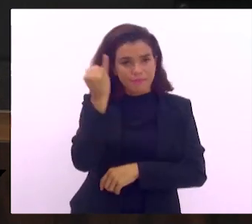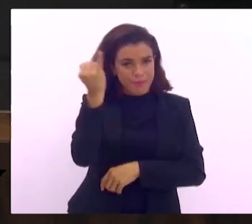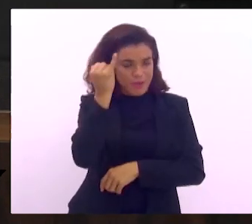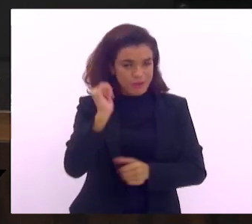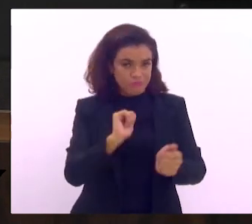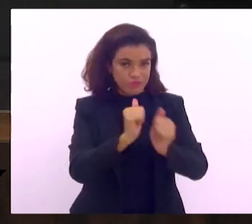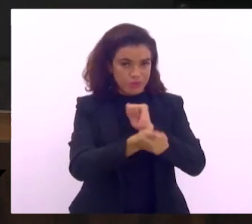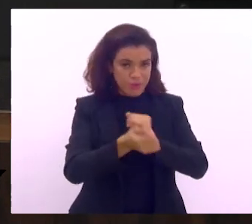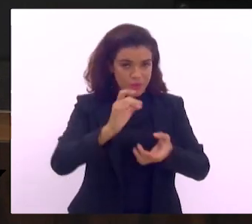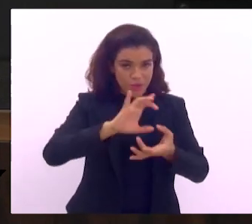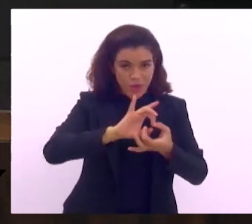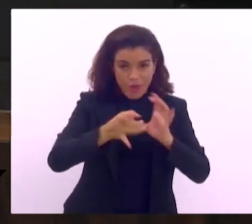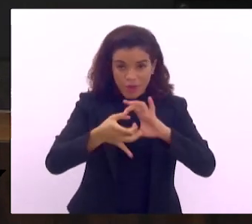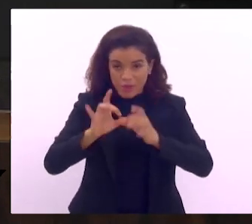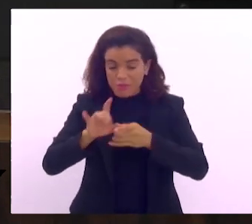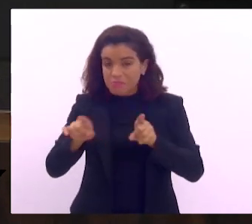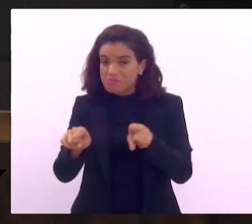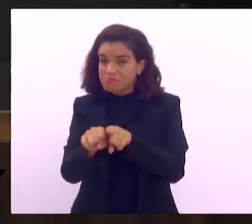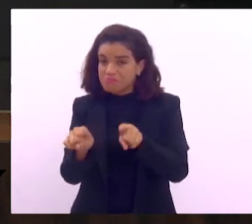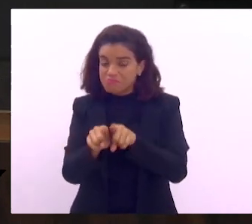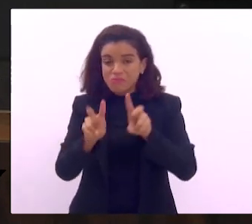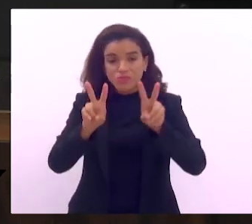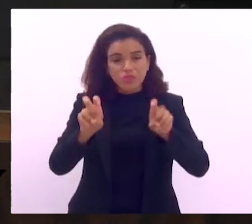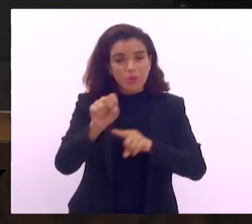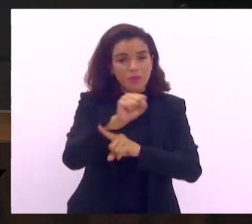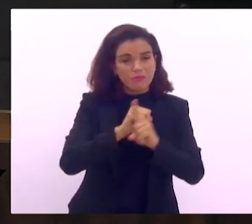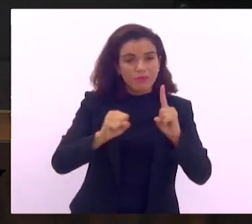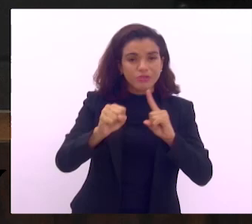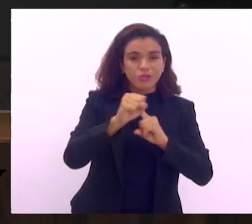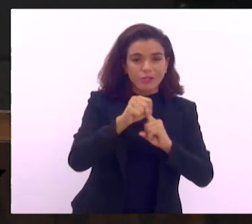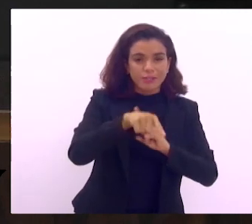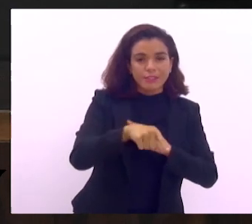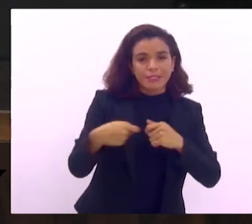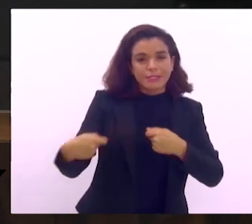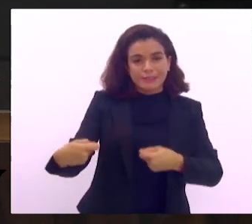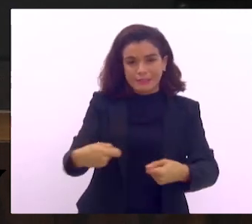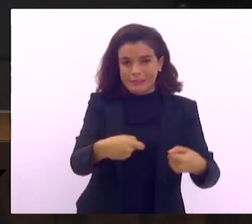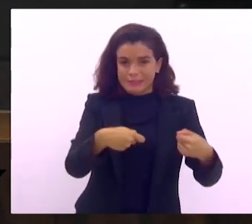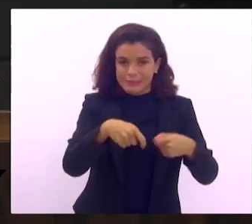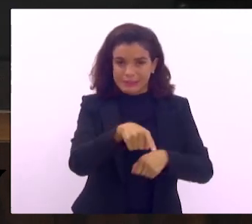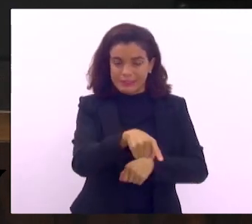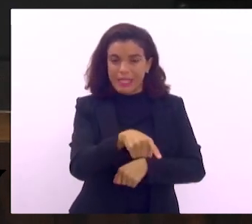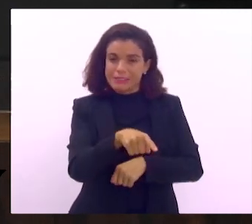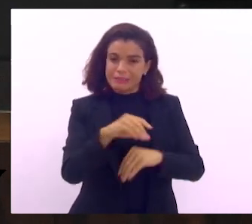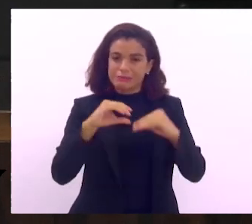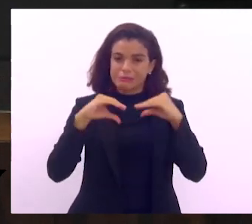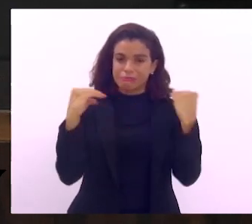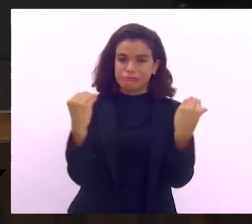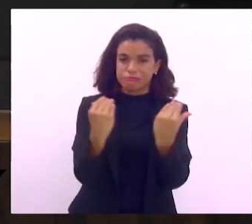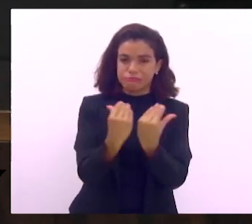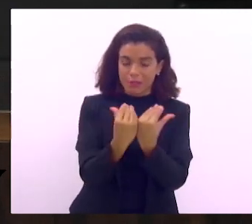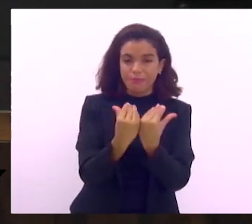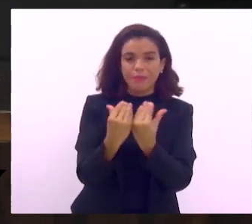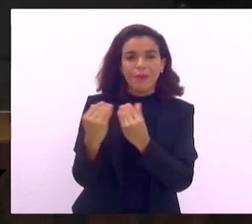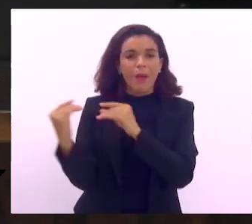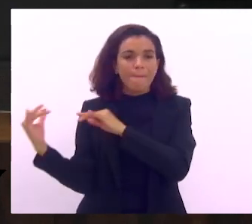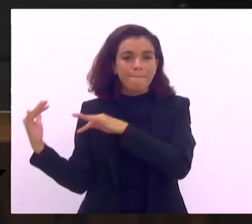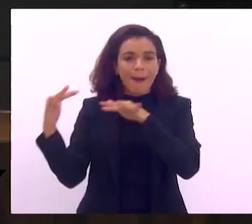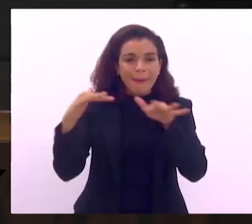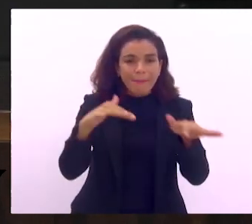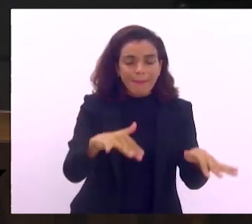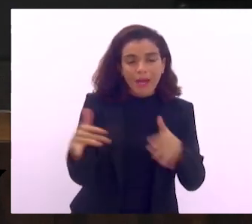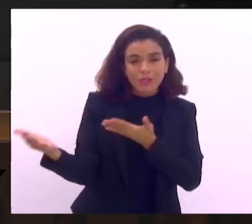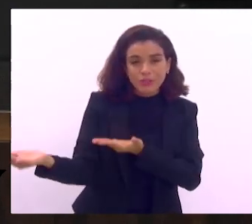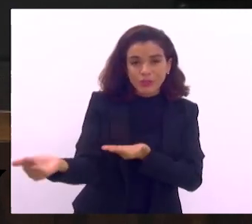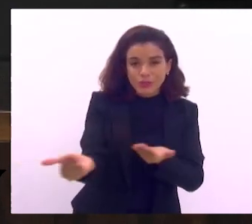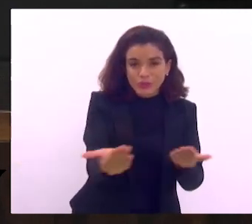só no esporte olímpico do Célio de Barros, mas também socialmente, para a gente conseguir trazer a nossa juventude novamente para o nosso lado e